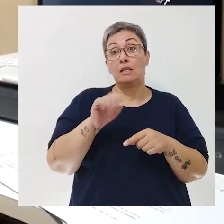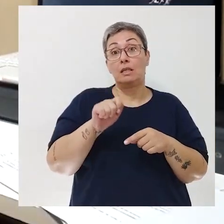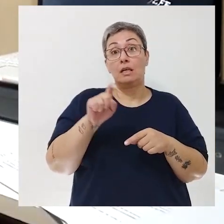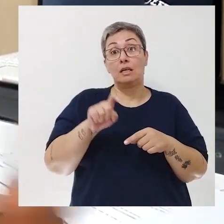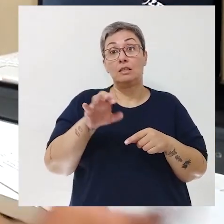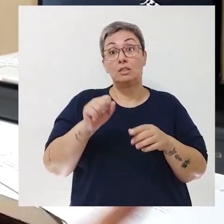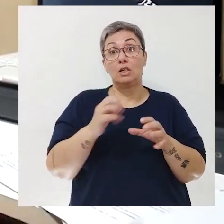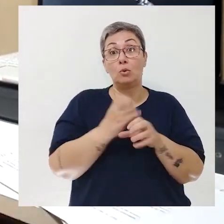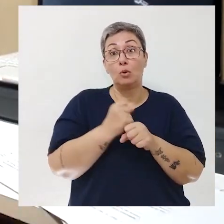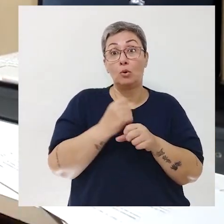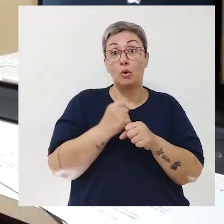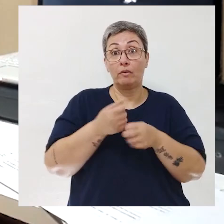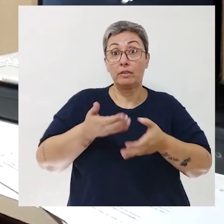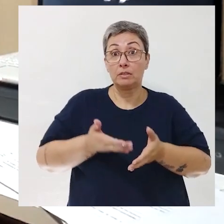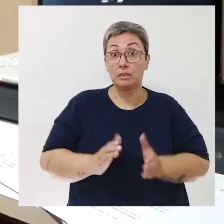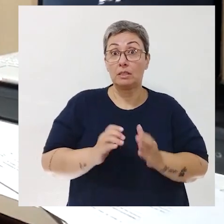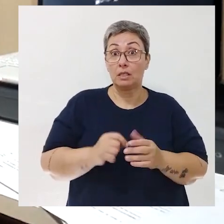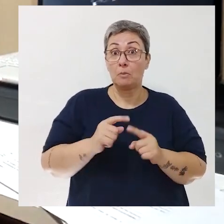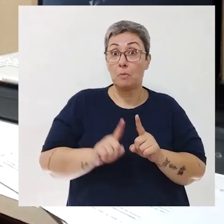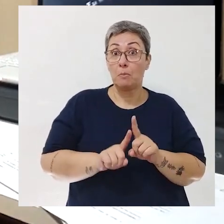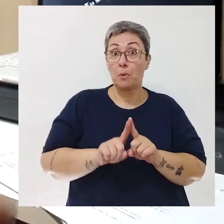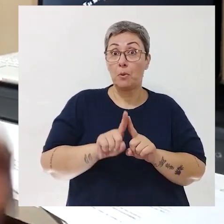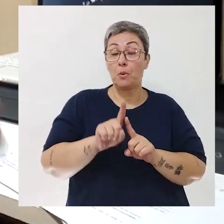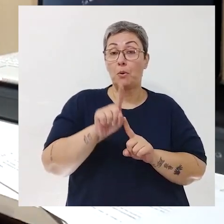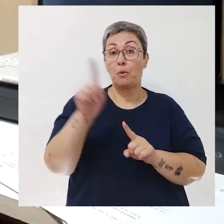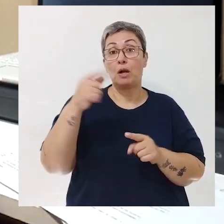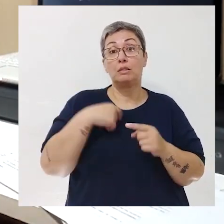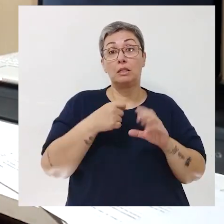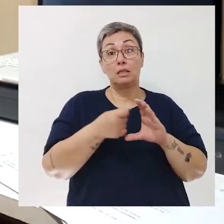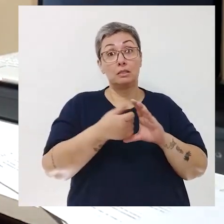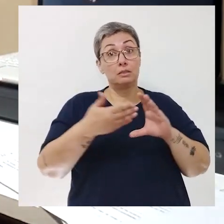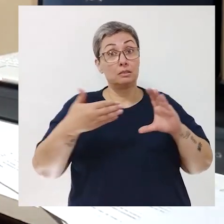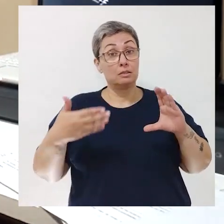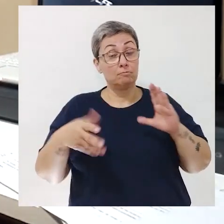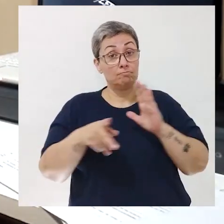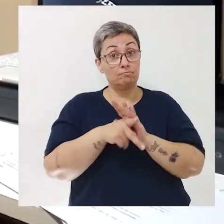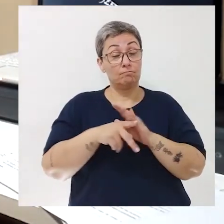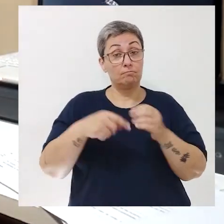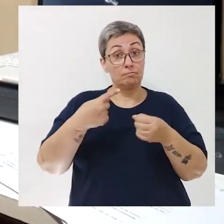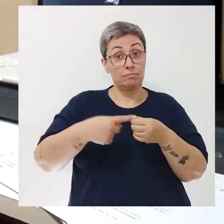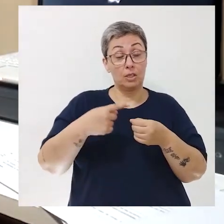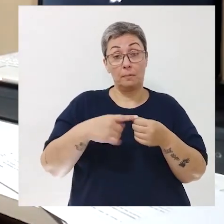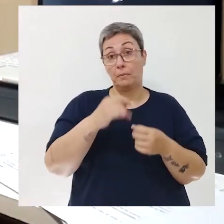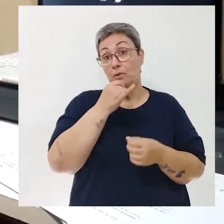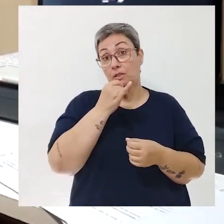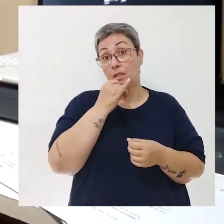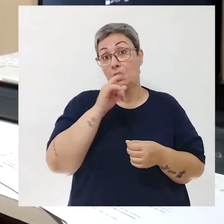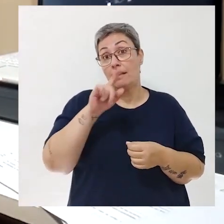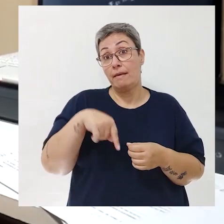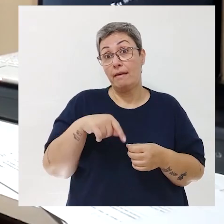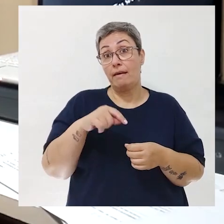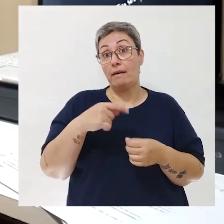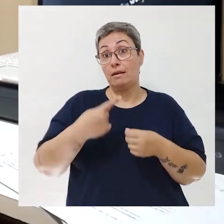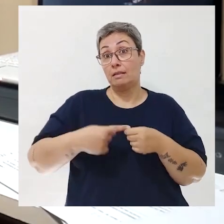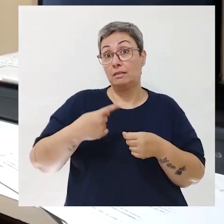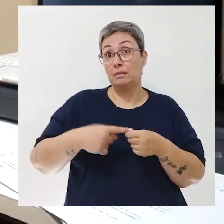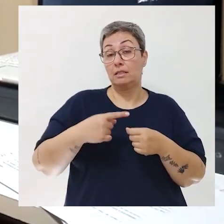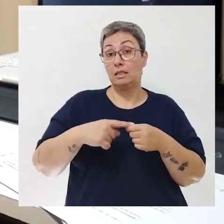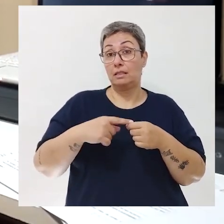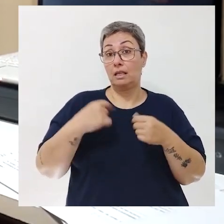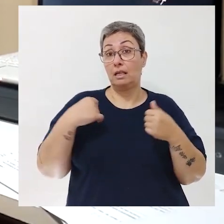de crescimento da população, né? As características da cidade, né? Por exemplo, se ela é uma